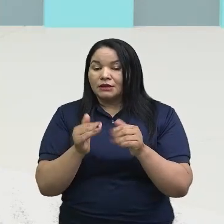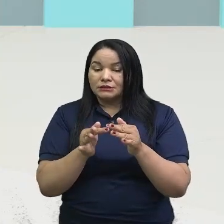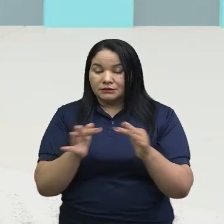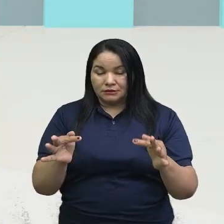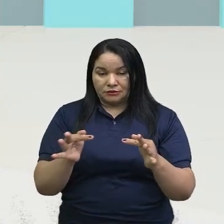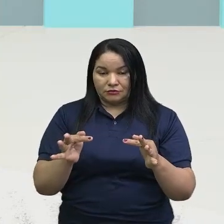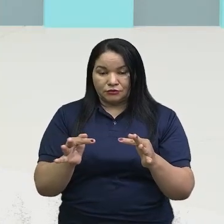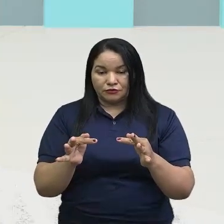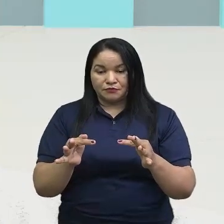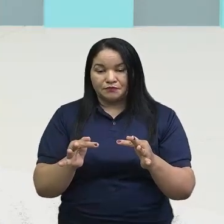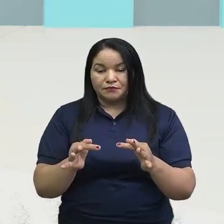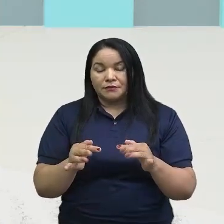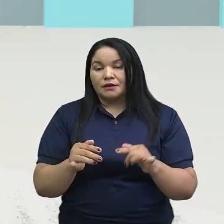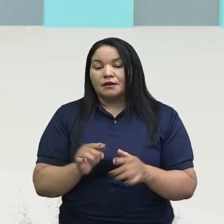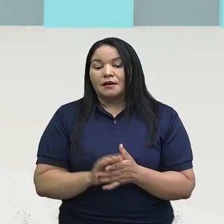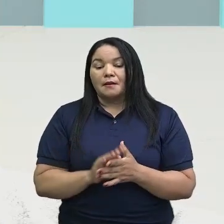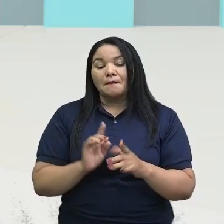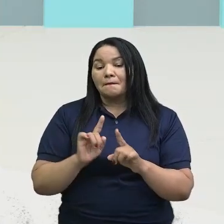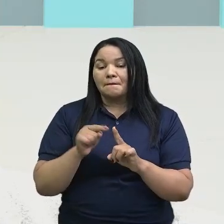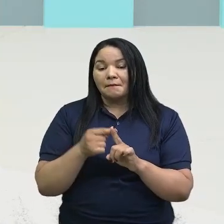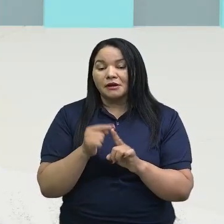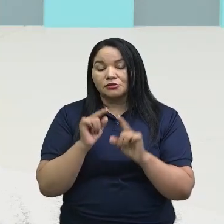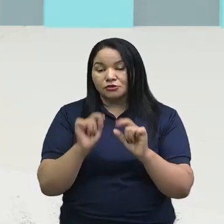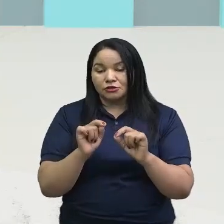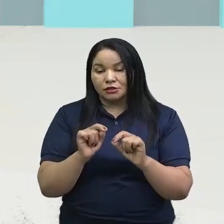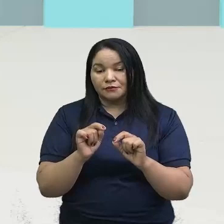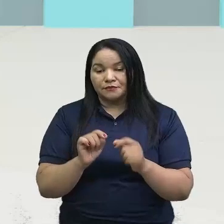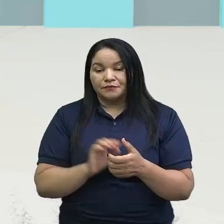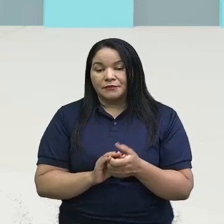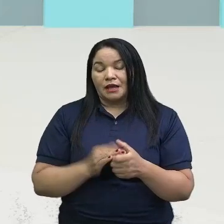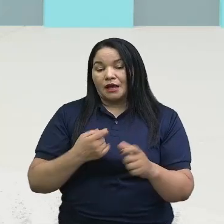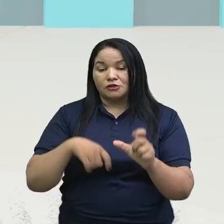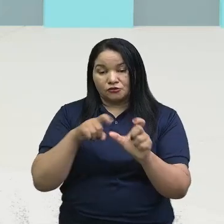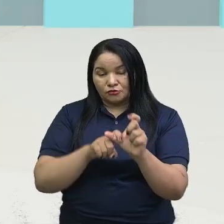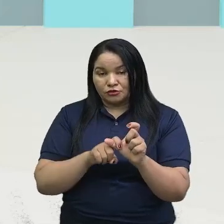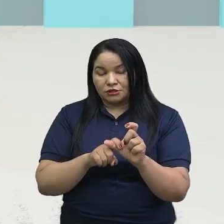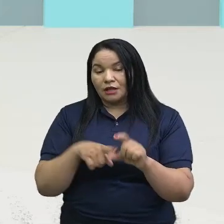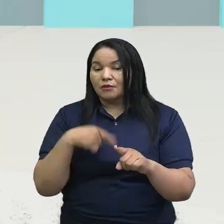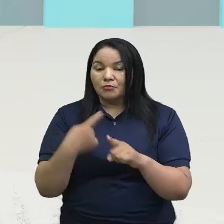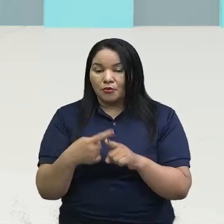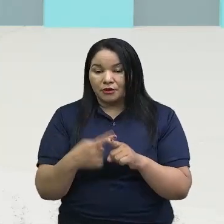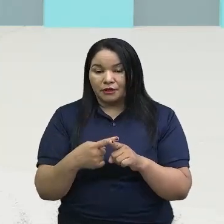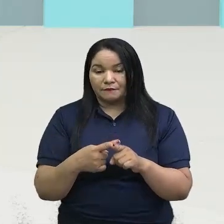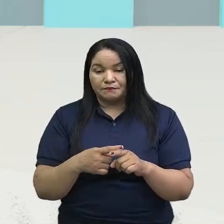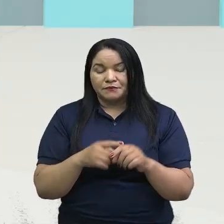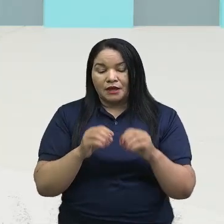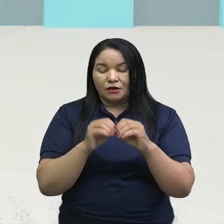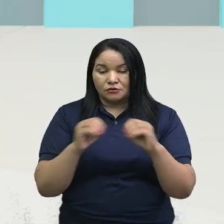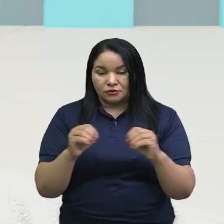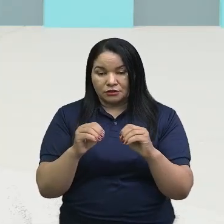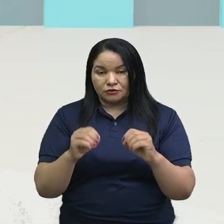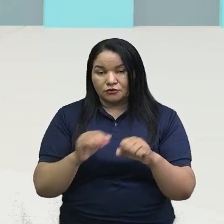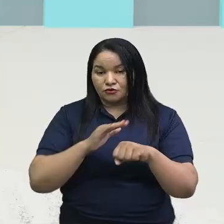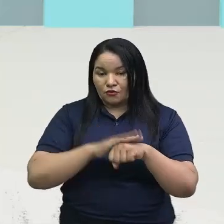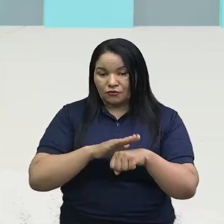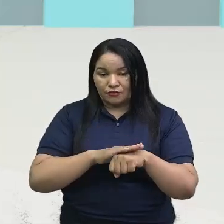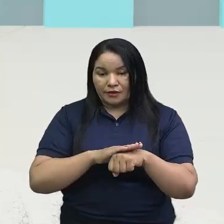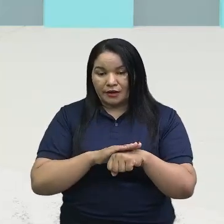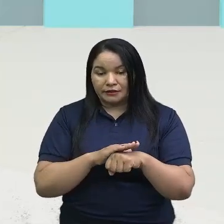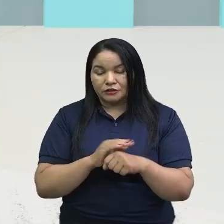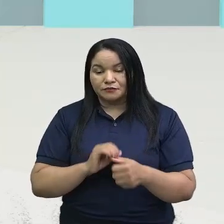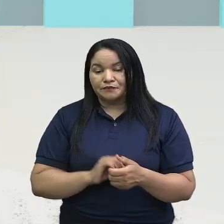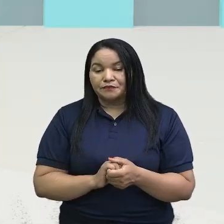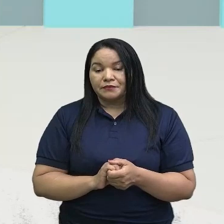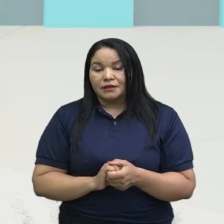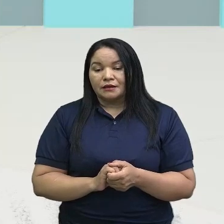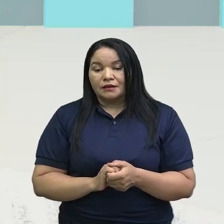mais simples do que as coordenadas, do que as subordinadas. Por quê? Porque as orações coordenadas, elas